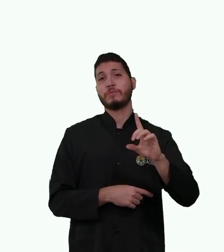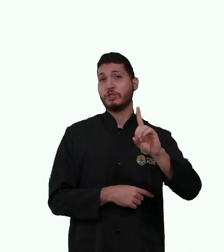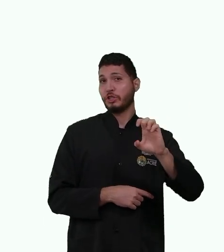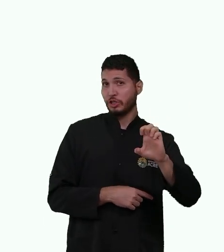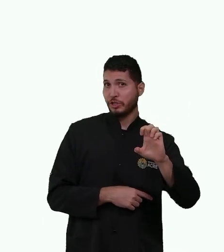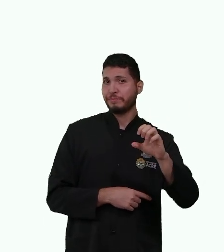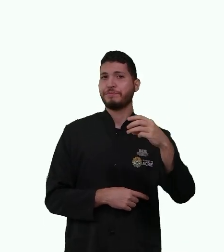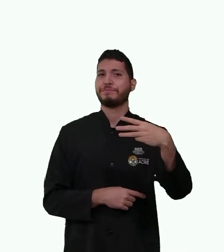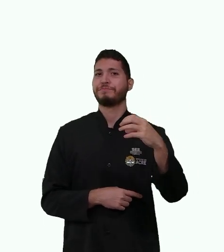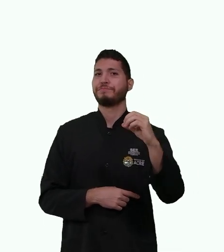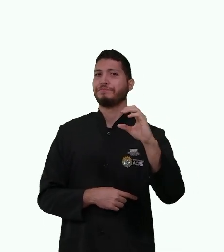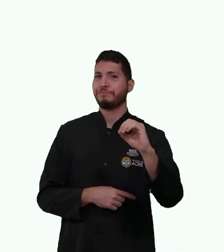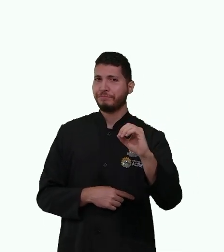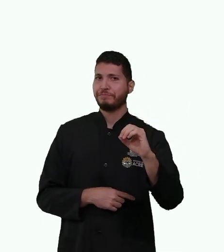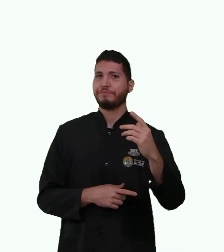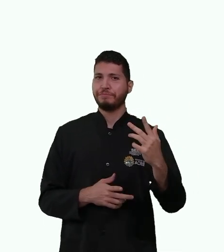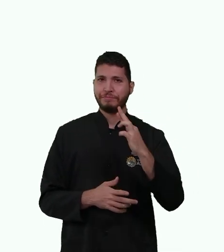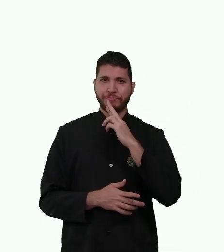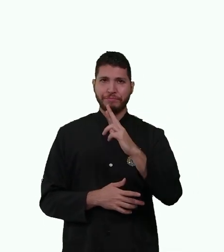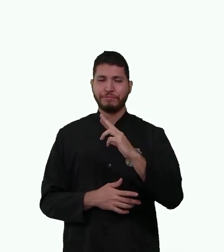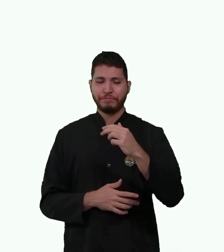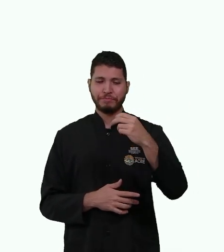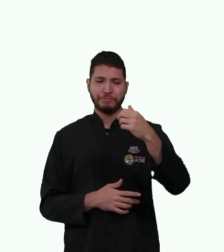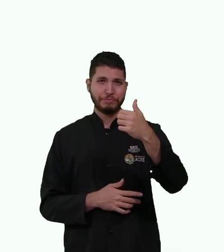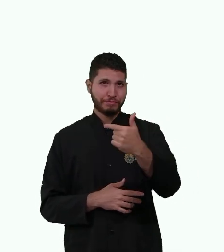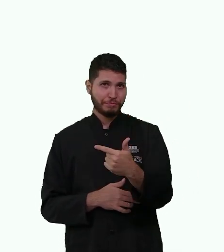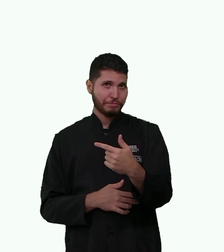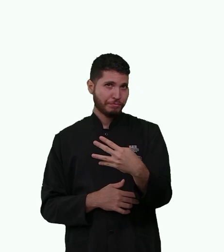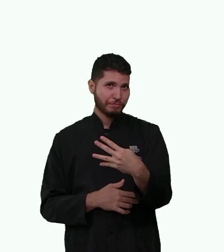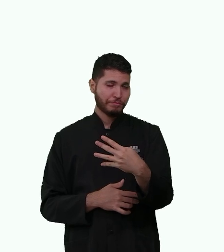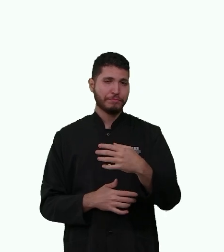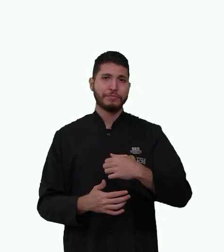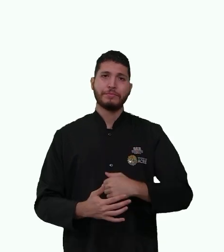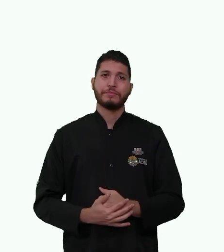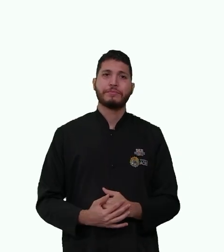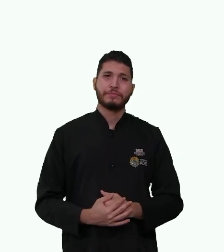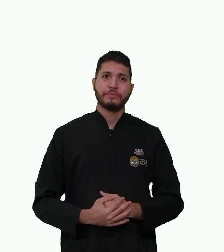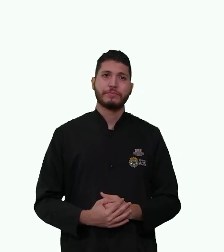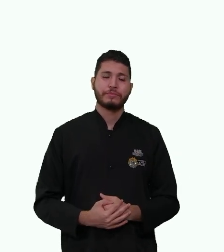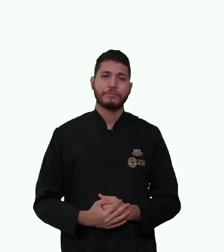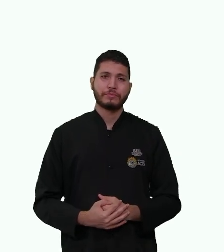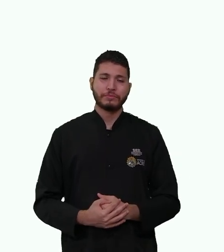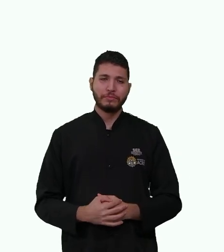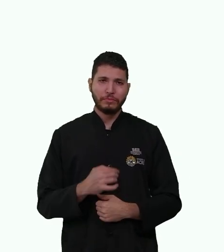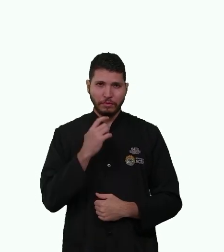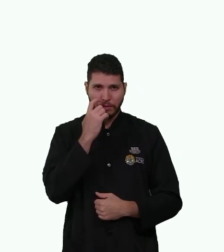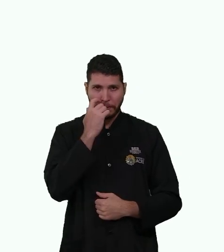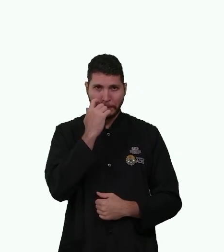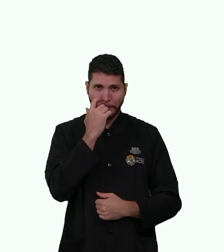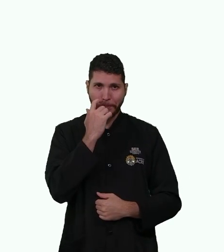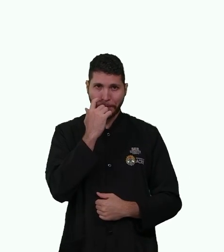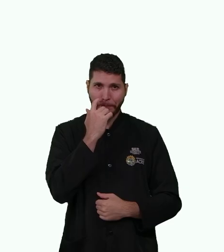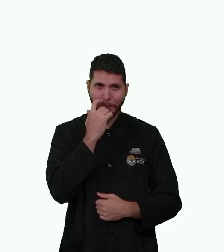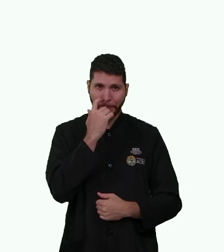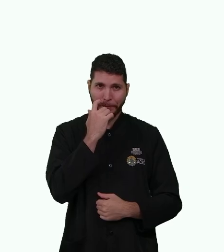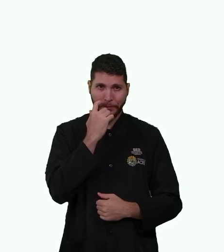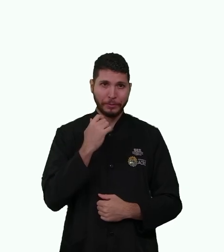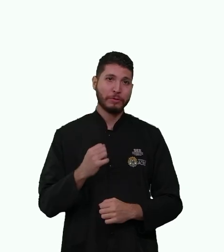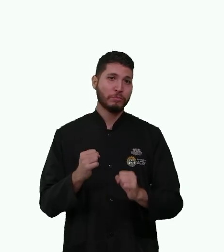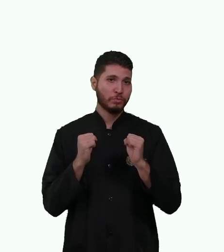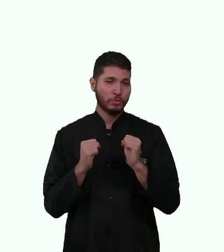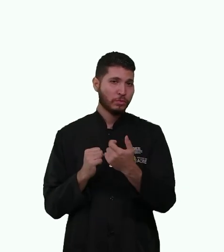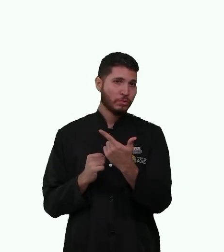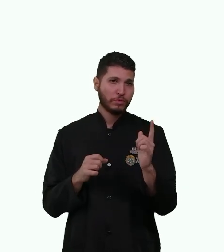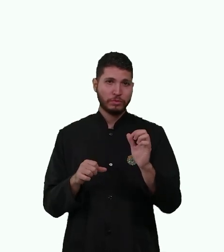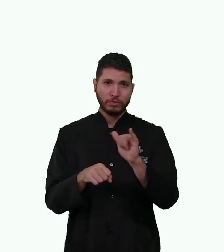representar 24. A gente ainda pode calcular essa porcentagem fazendo pelo valor decimal, multiplicando isso